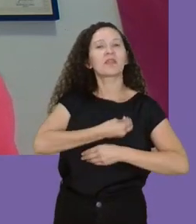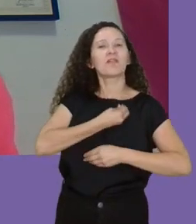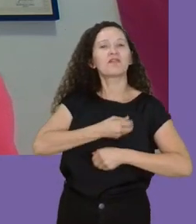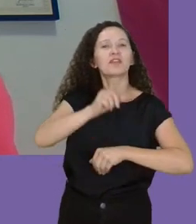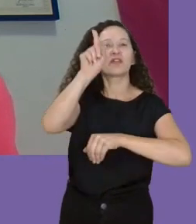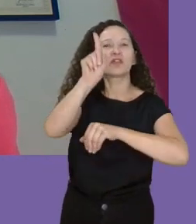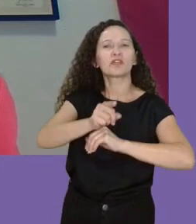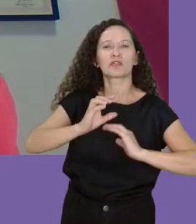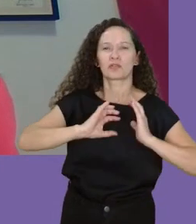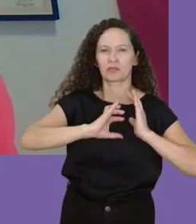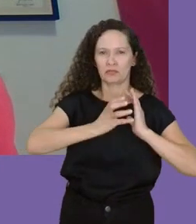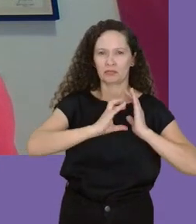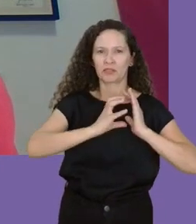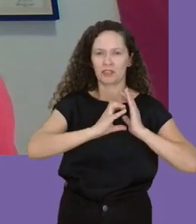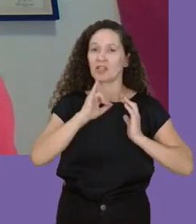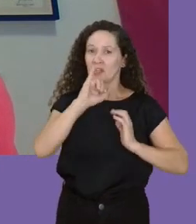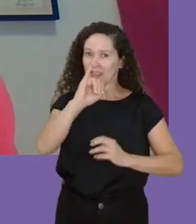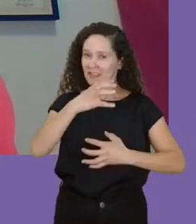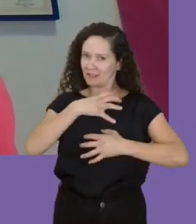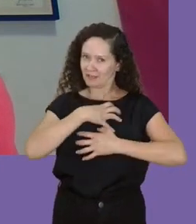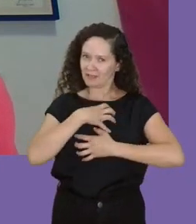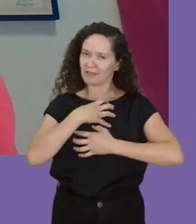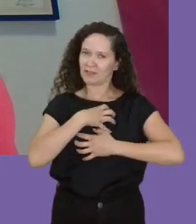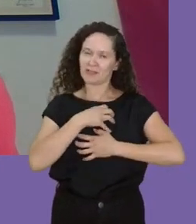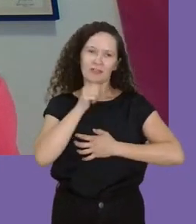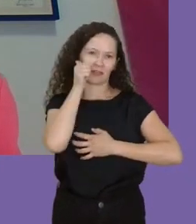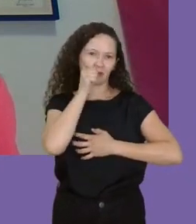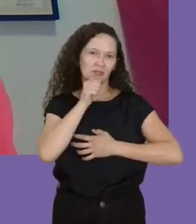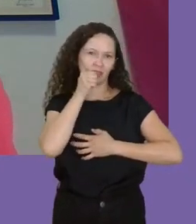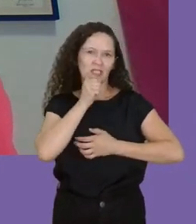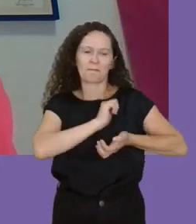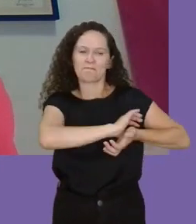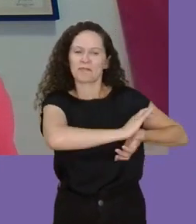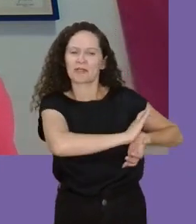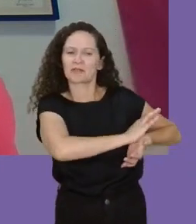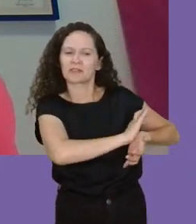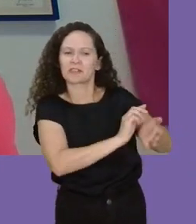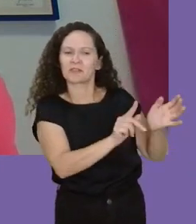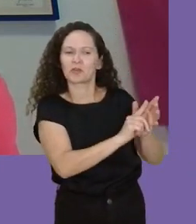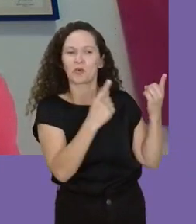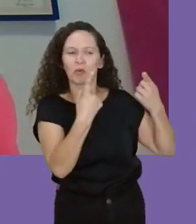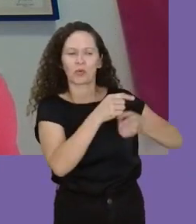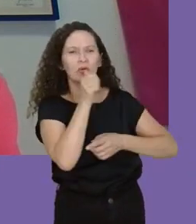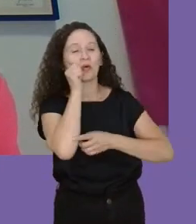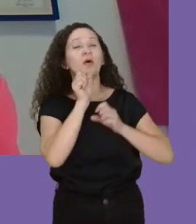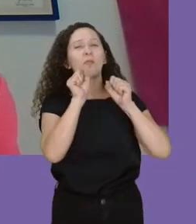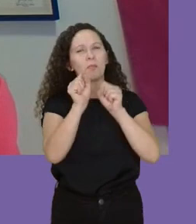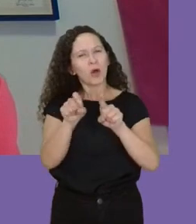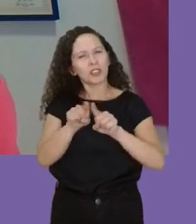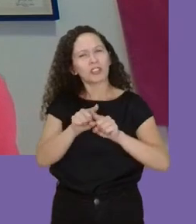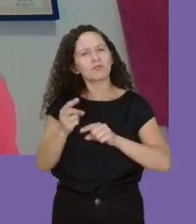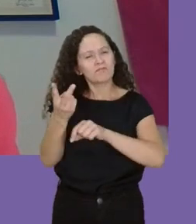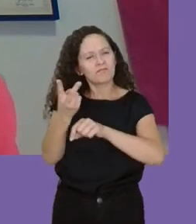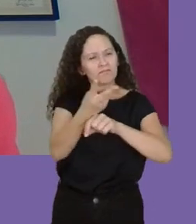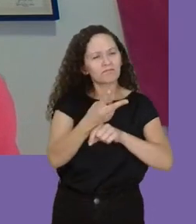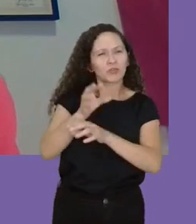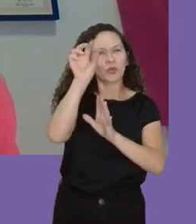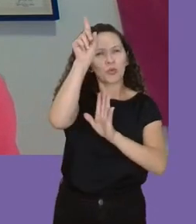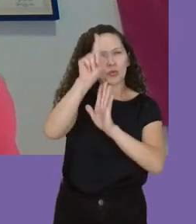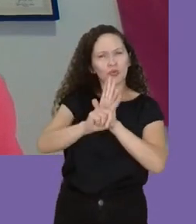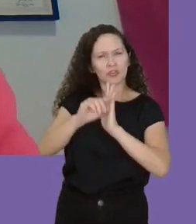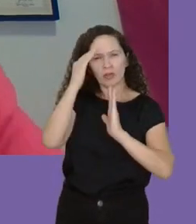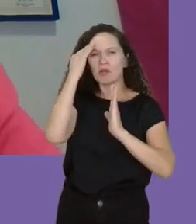direção partidária, se elas sentirem que estão sendo discriminadas, elas também podem procurar os seus